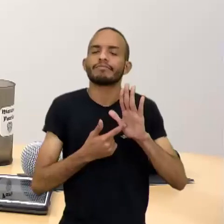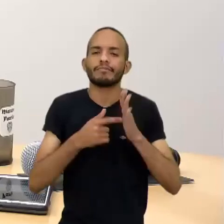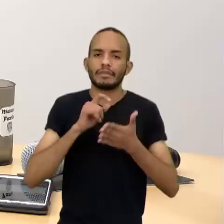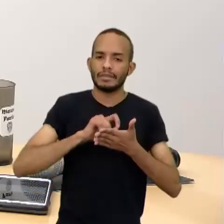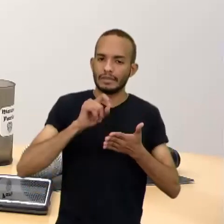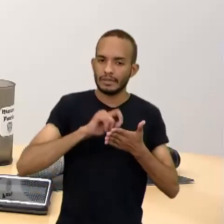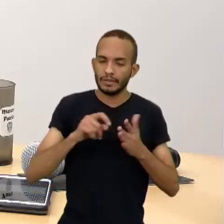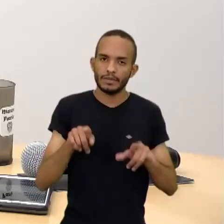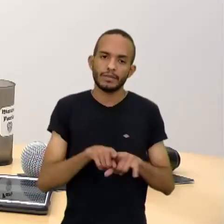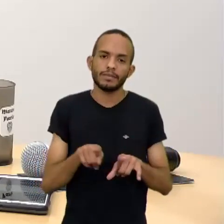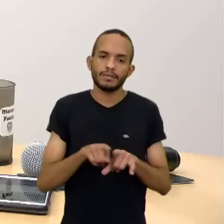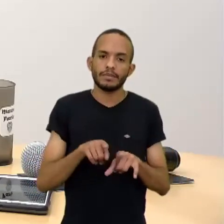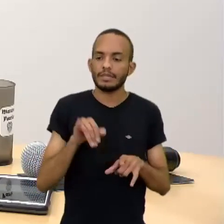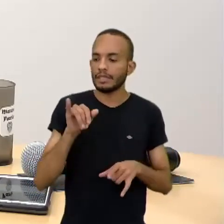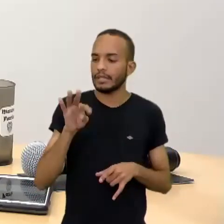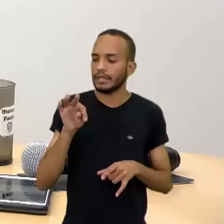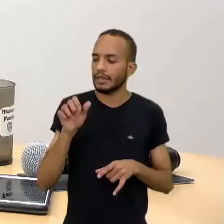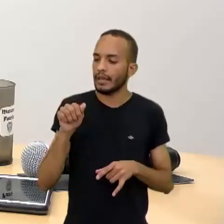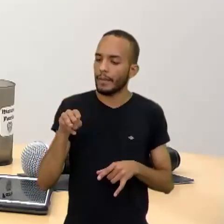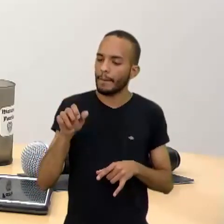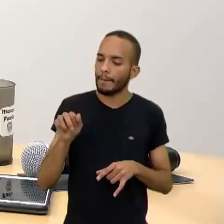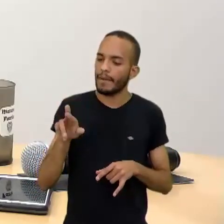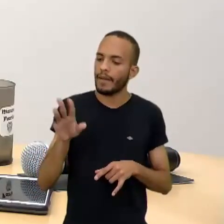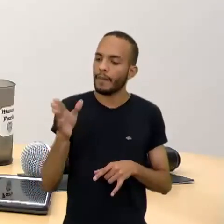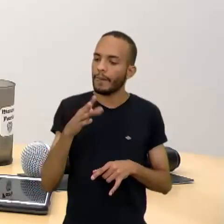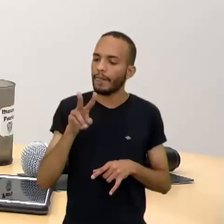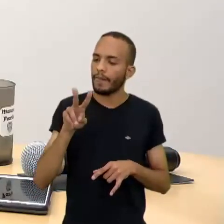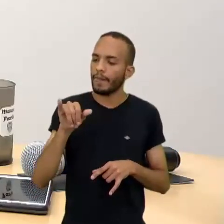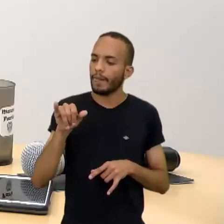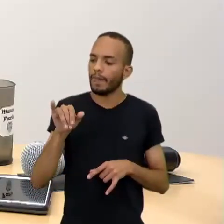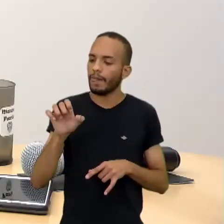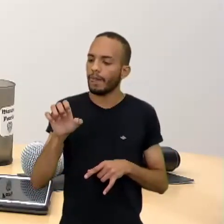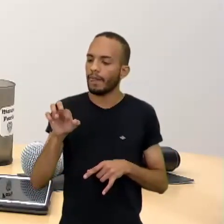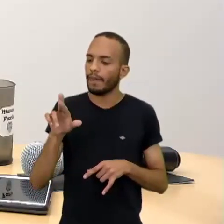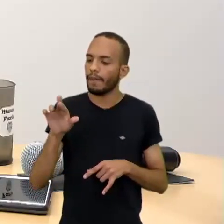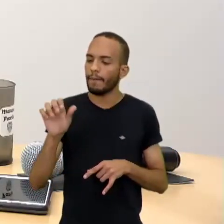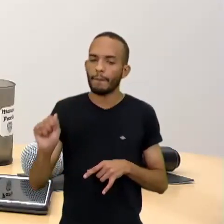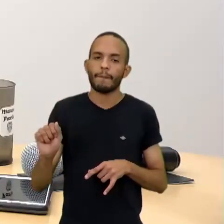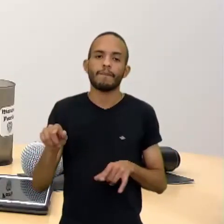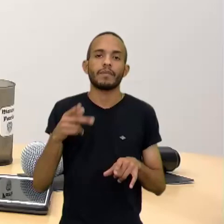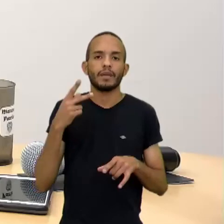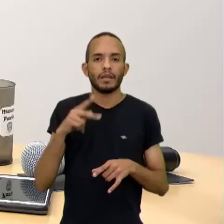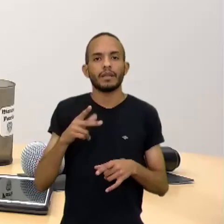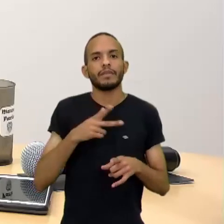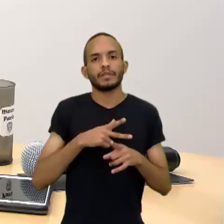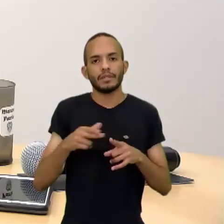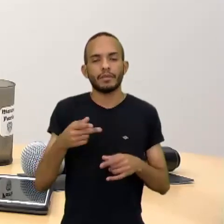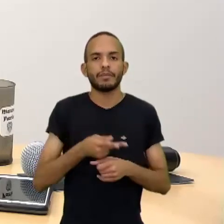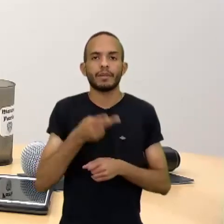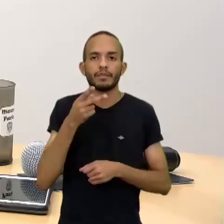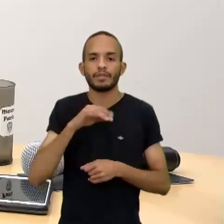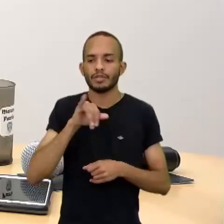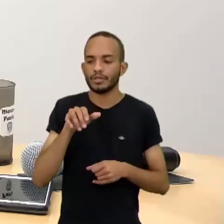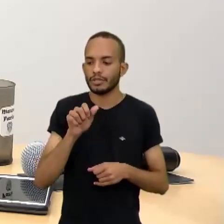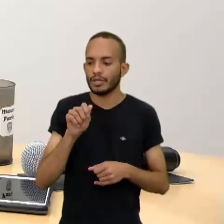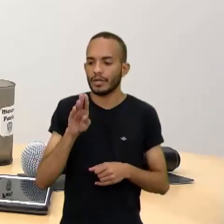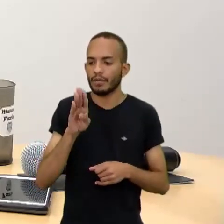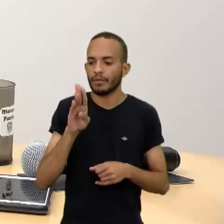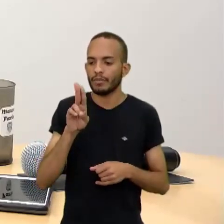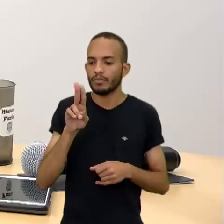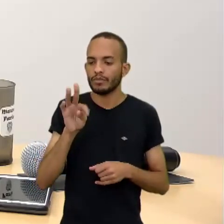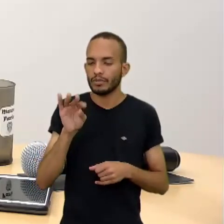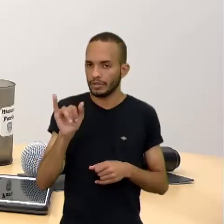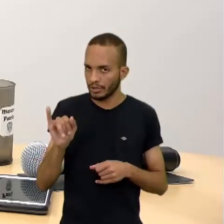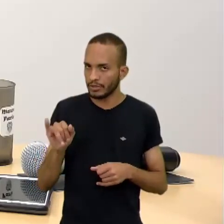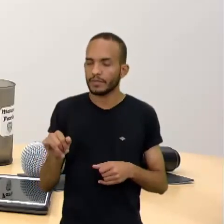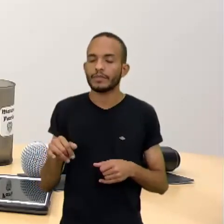tudo. Itamar Vieira Júnior também, que é Torto Arado, ganhou o Prêmio Jabuti aí o ano passado, um dos livros mais